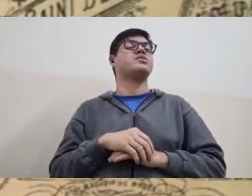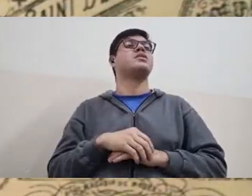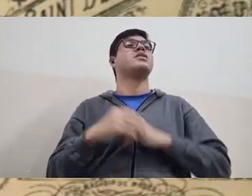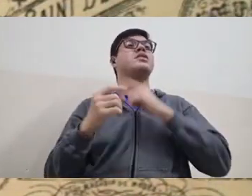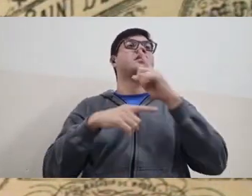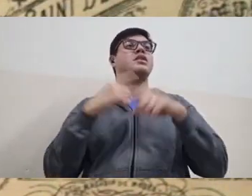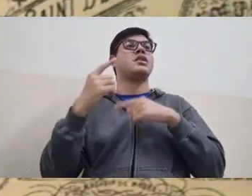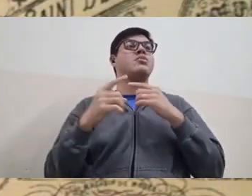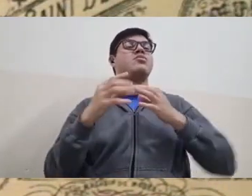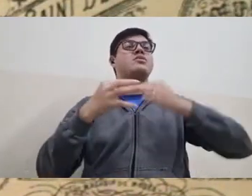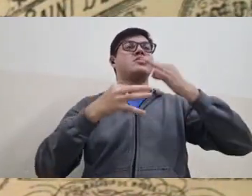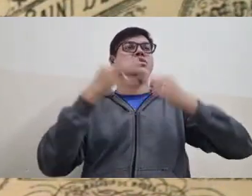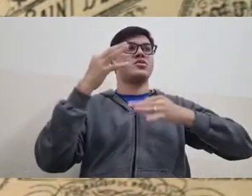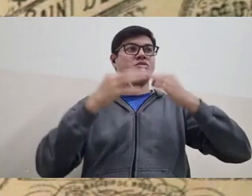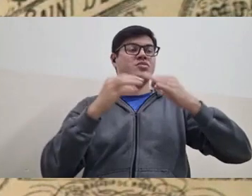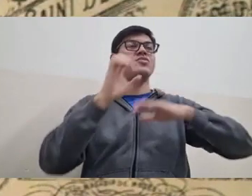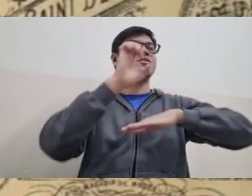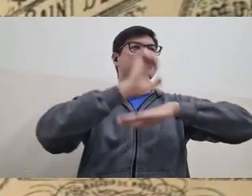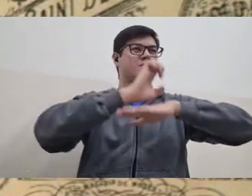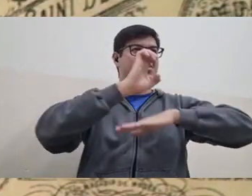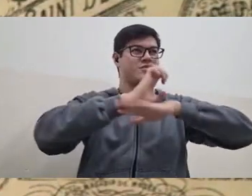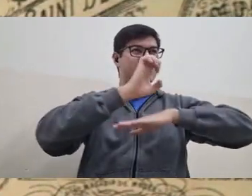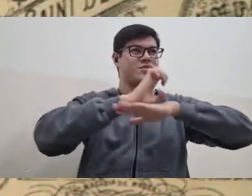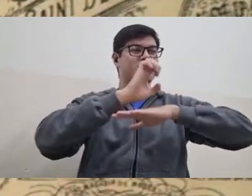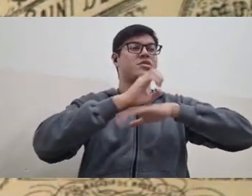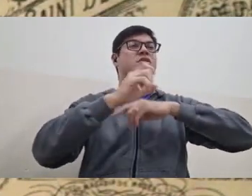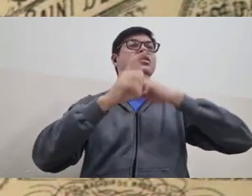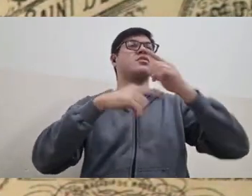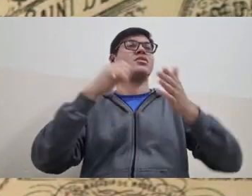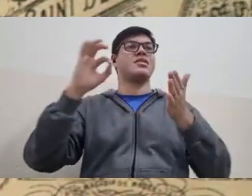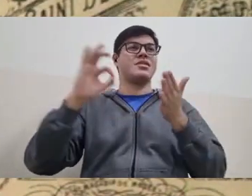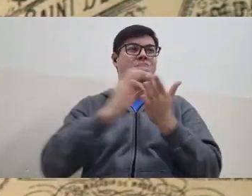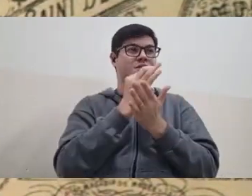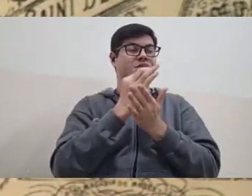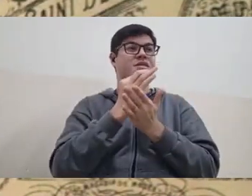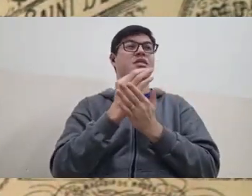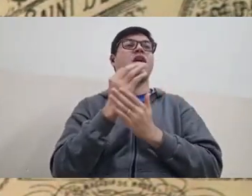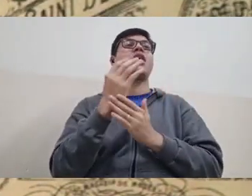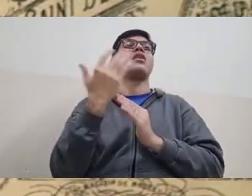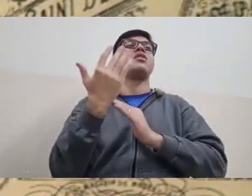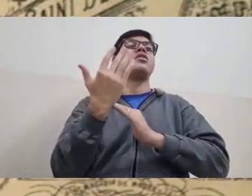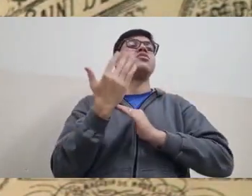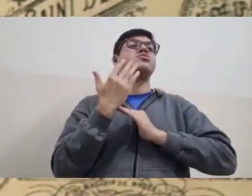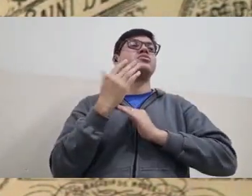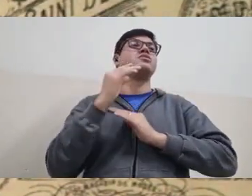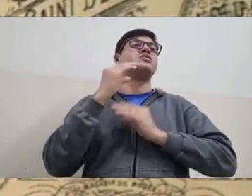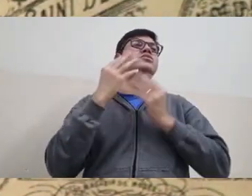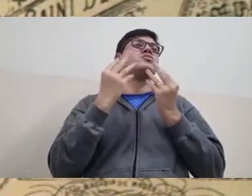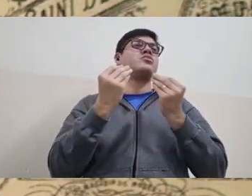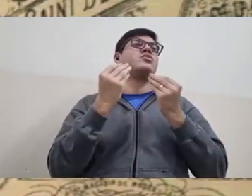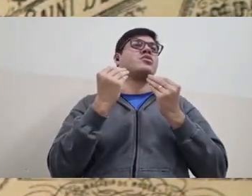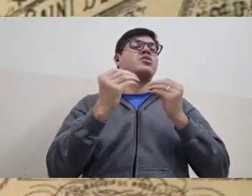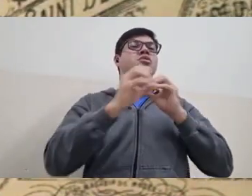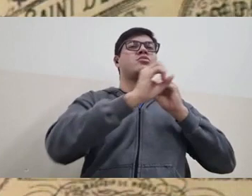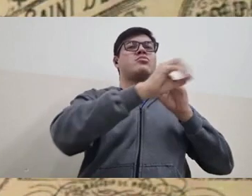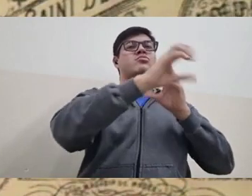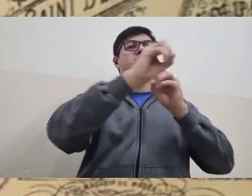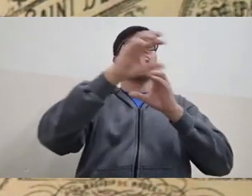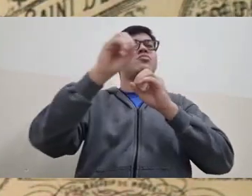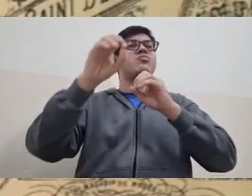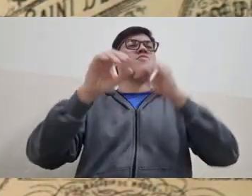do Executivo, o prefeito vai assinar, eu vou assinar, mas isso vai ajudar muito a instruir o